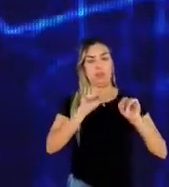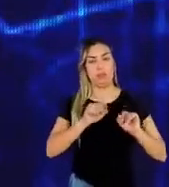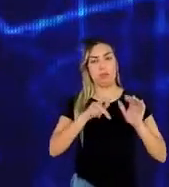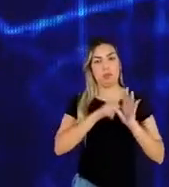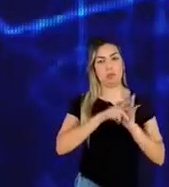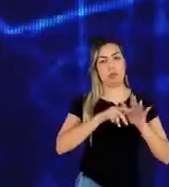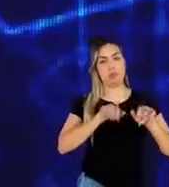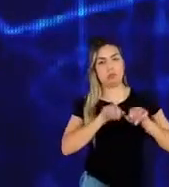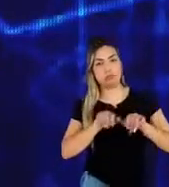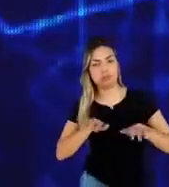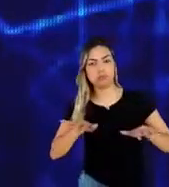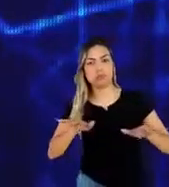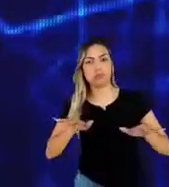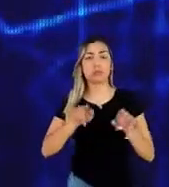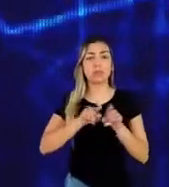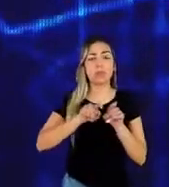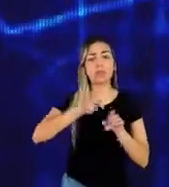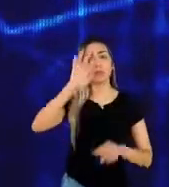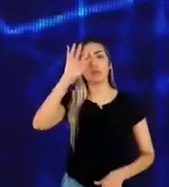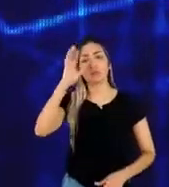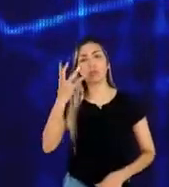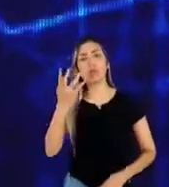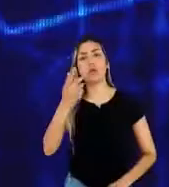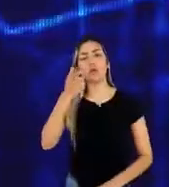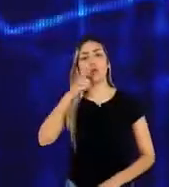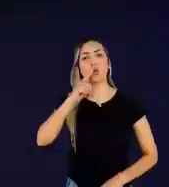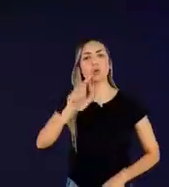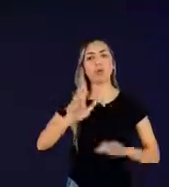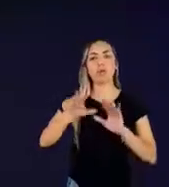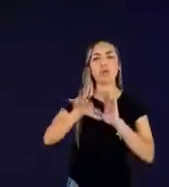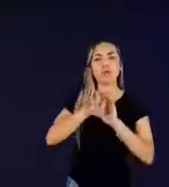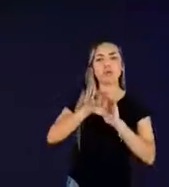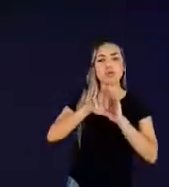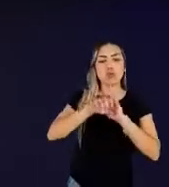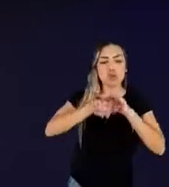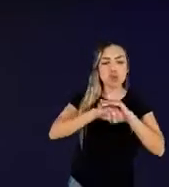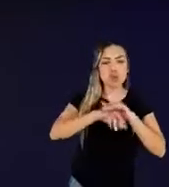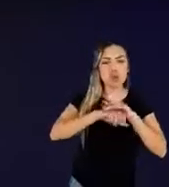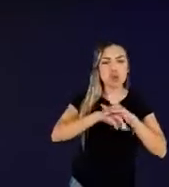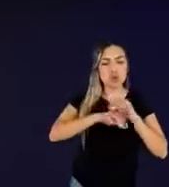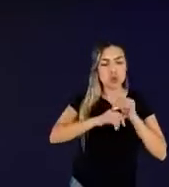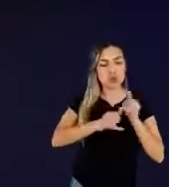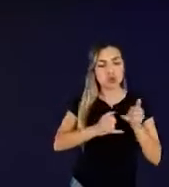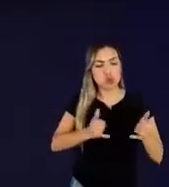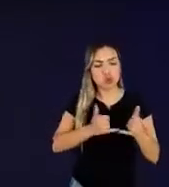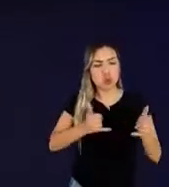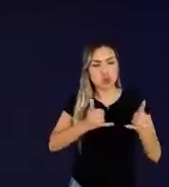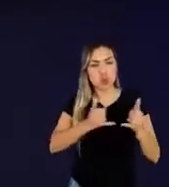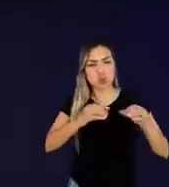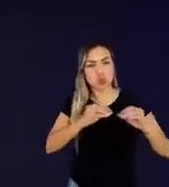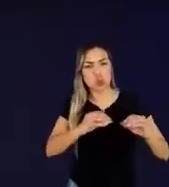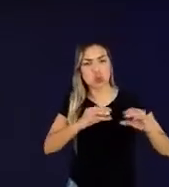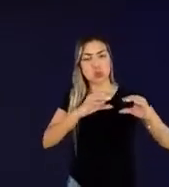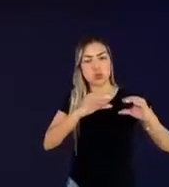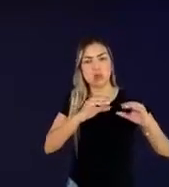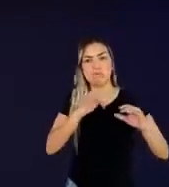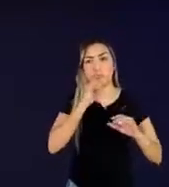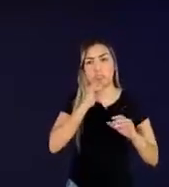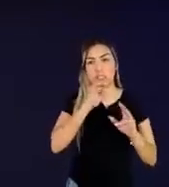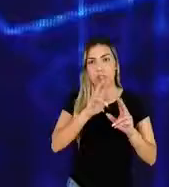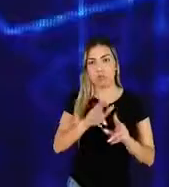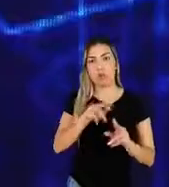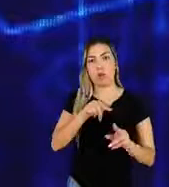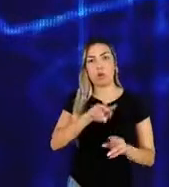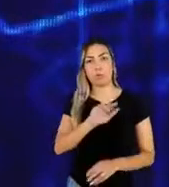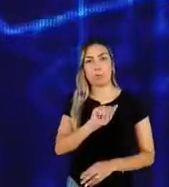de armazenamento, como baterias, o senhor mencionou aqui, do hidrogênio verde, são soluções para contribuir com a segurança